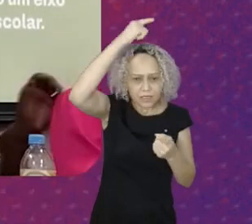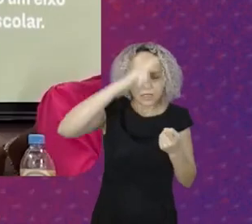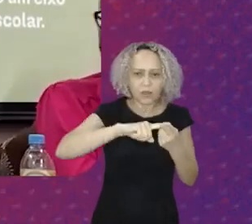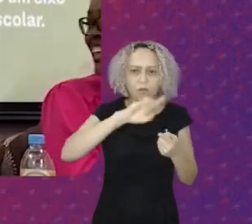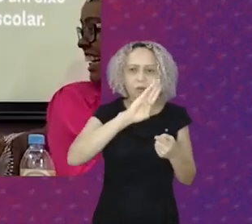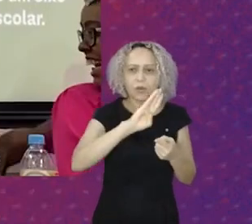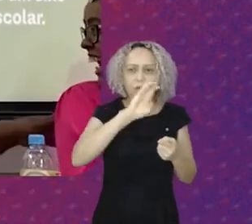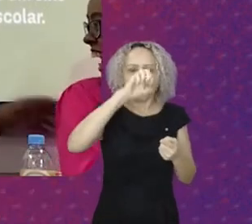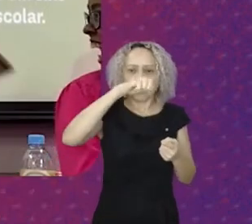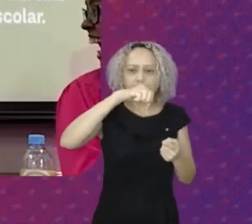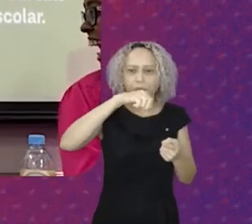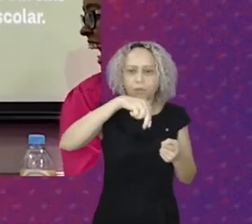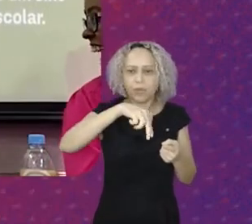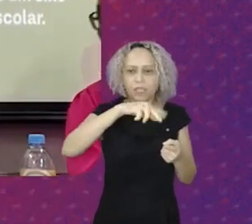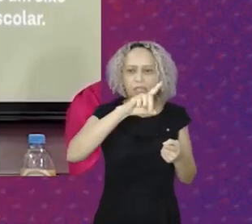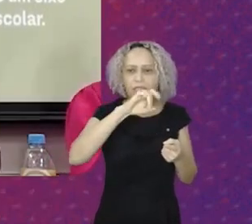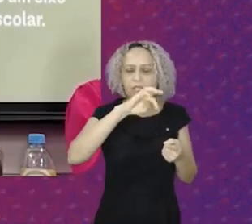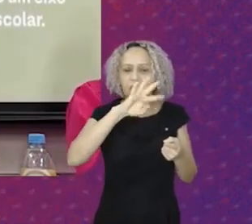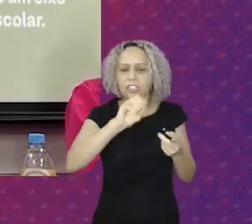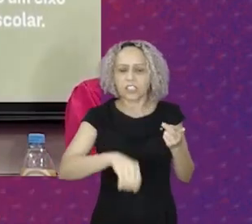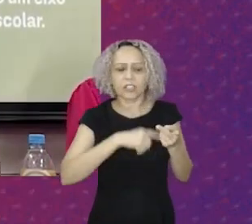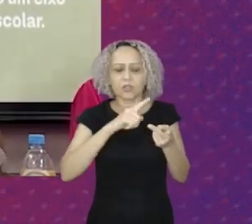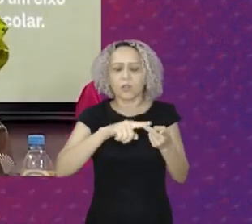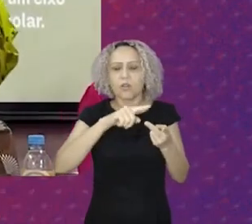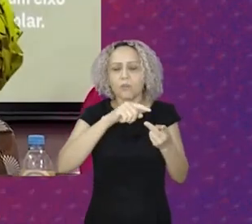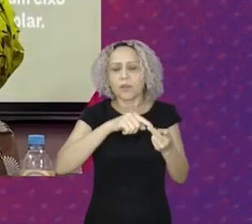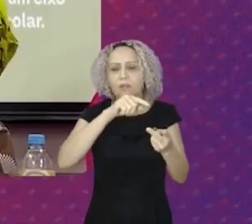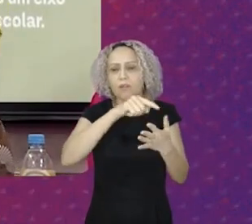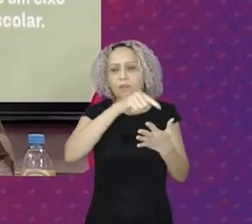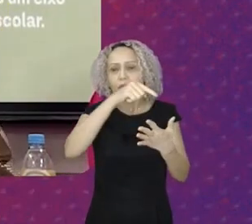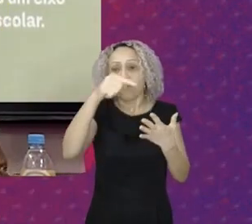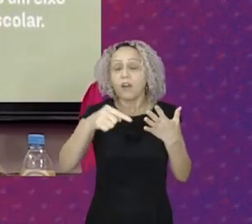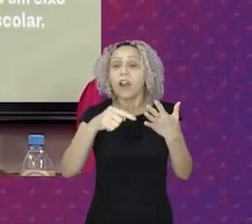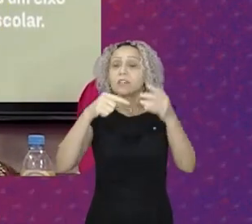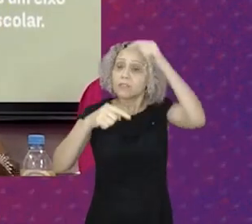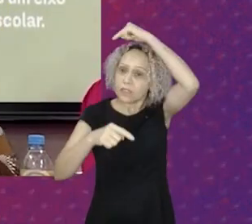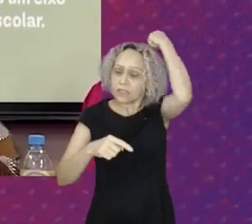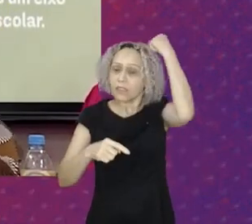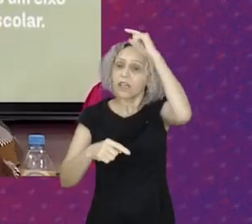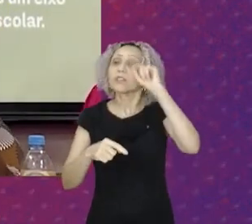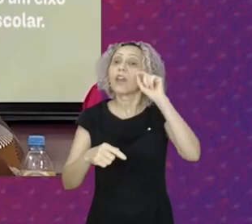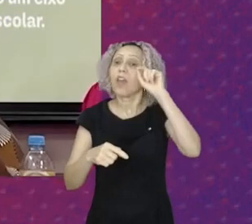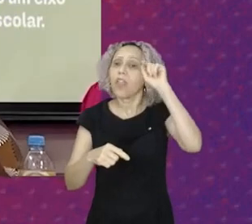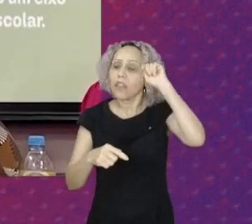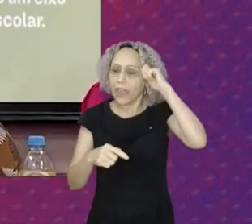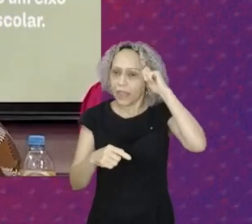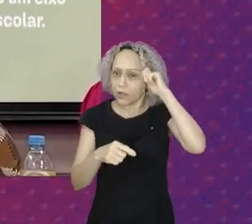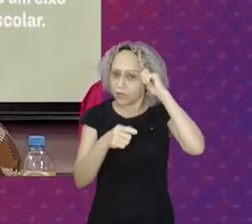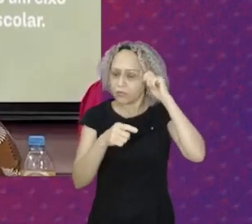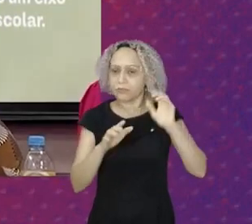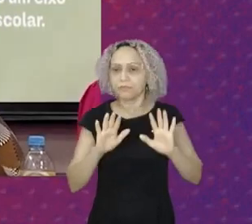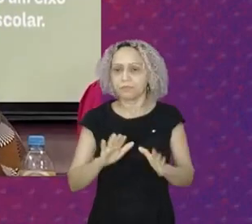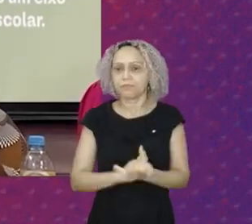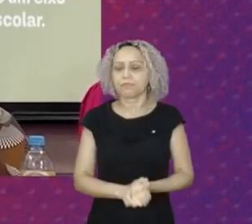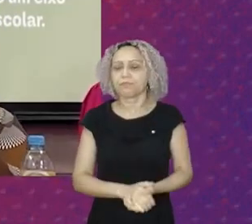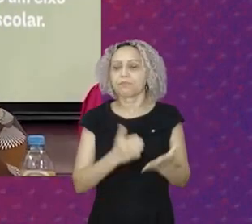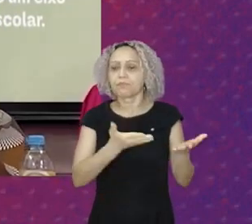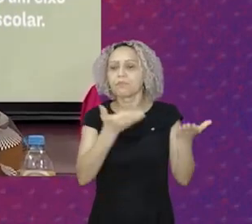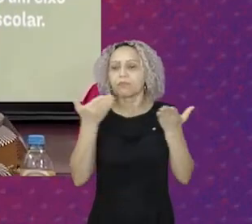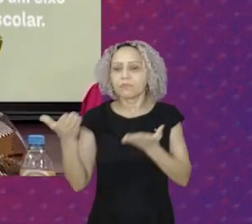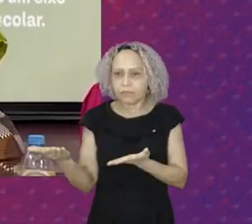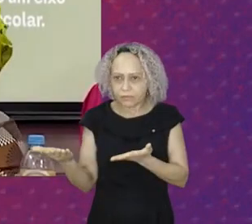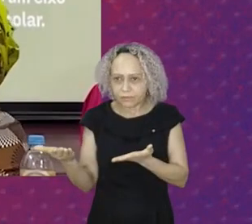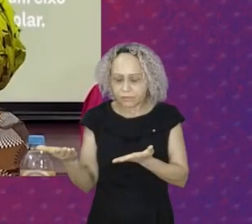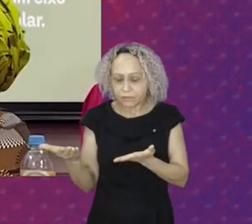Mas as meninas vão falar muito de hoje, por isso que eu quis recuperar um pouco essa história. Pode passar aí para mim, né? Bom, nós